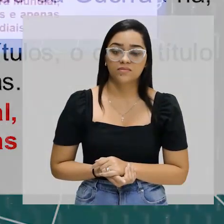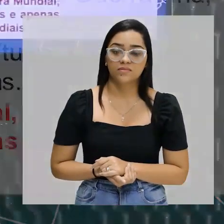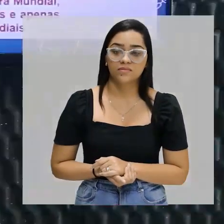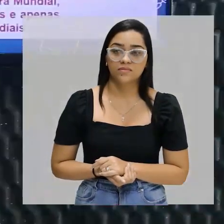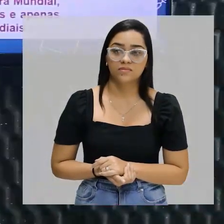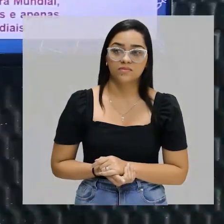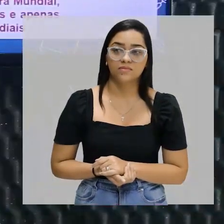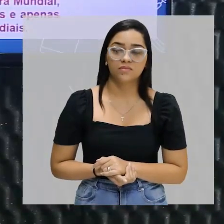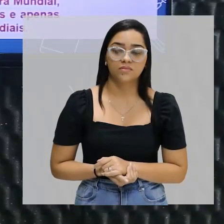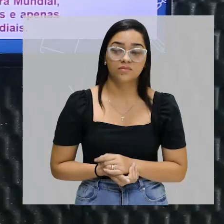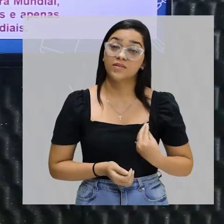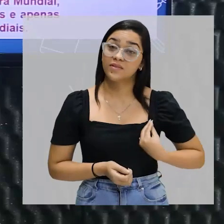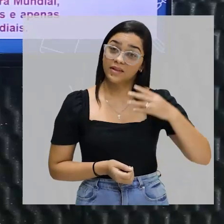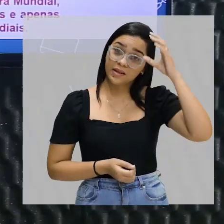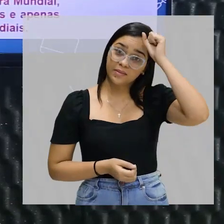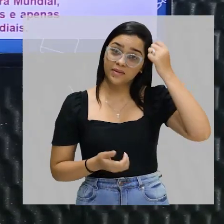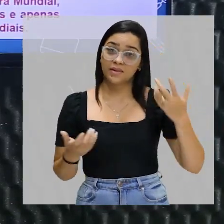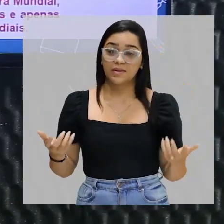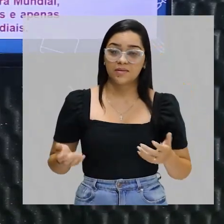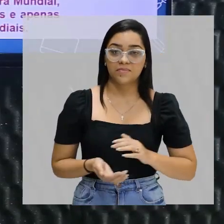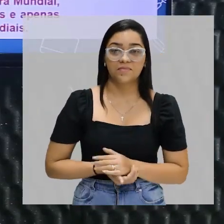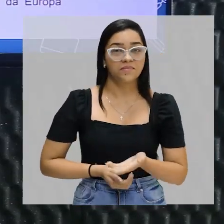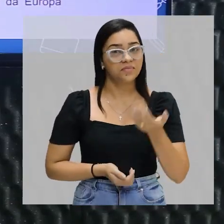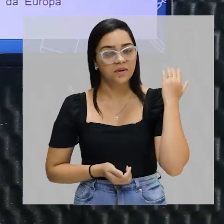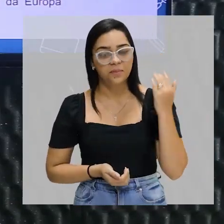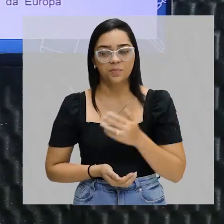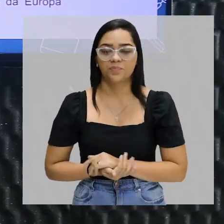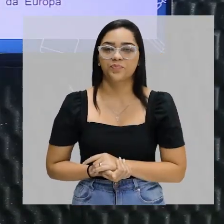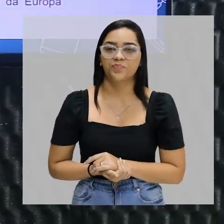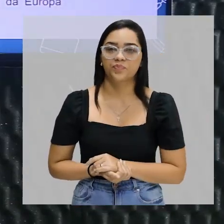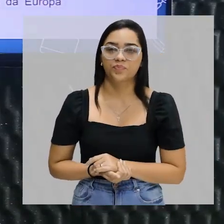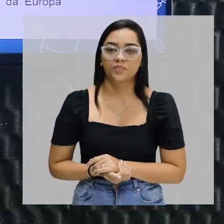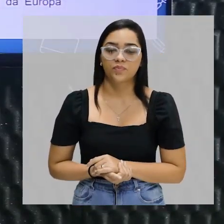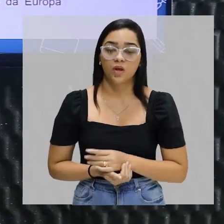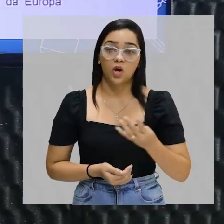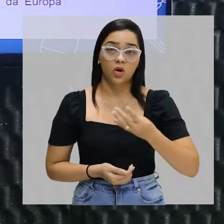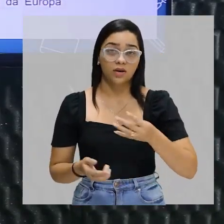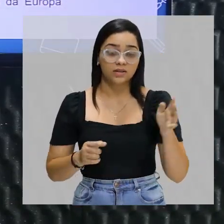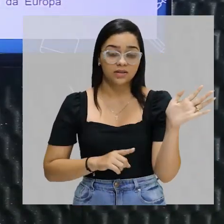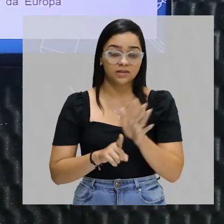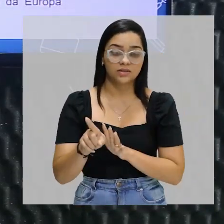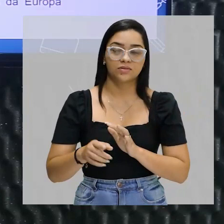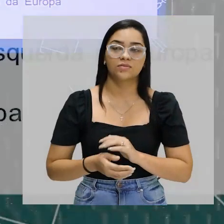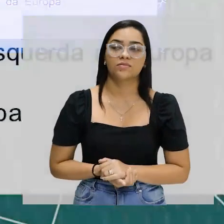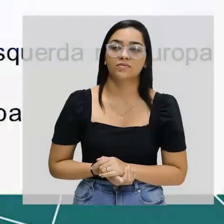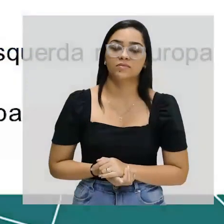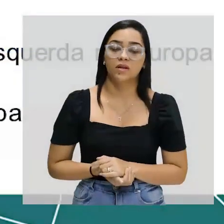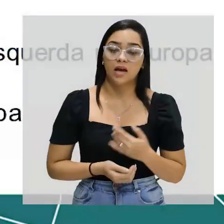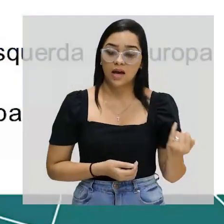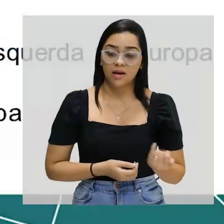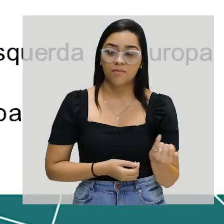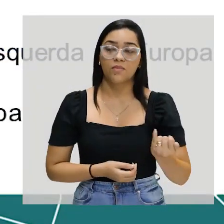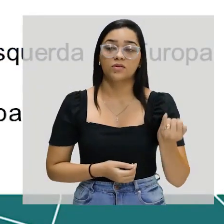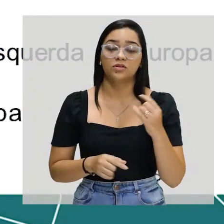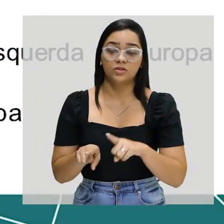legal mas vivemos E aprendemos que tem mais coisa legal quarta questão essa questão é muito importante